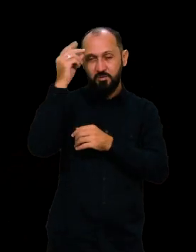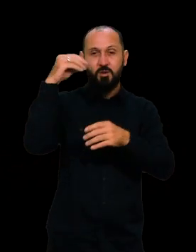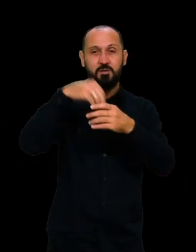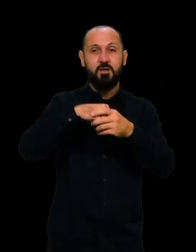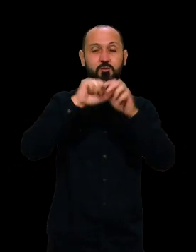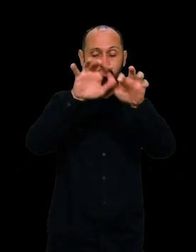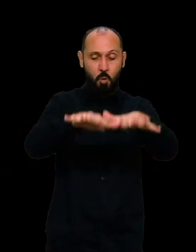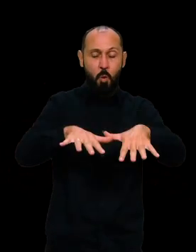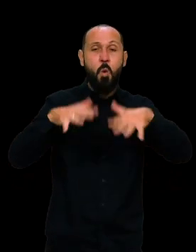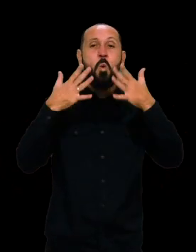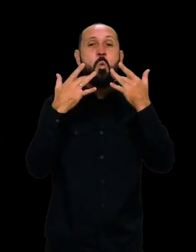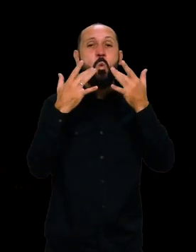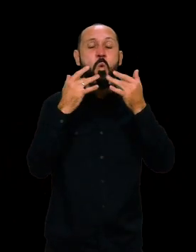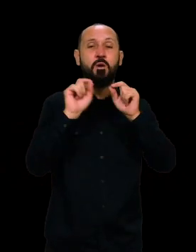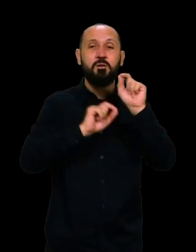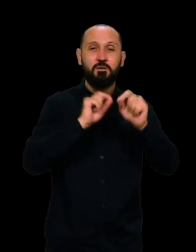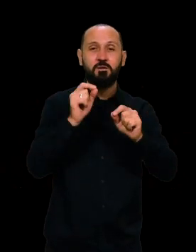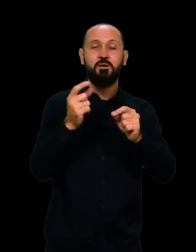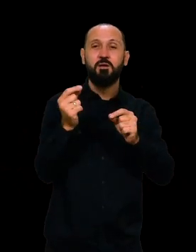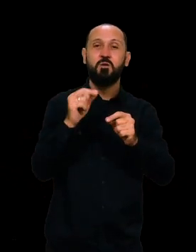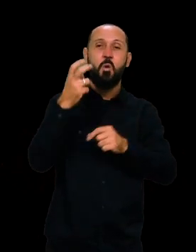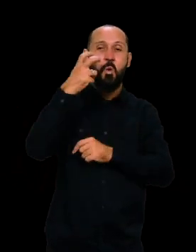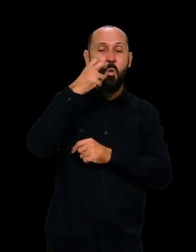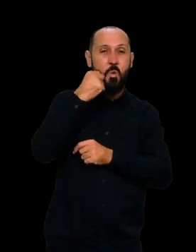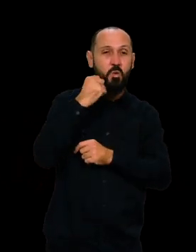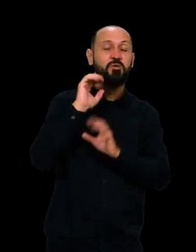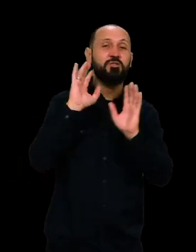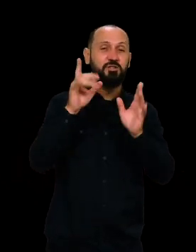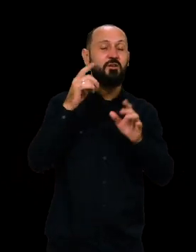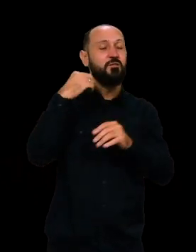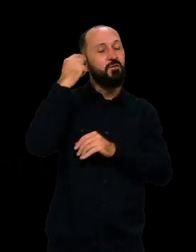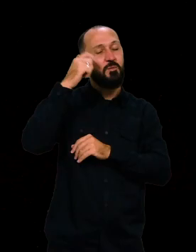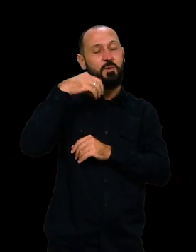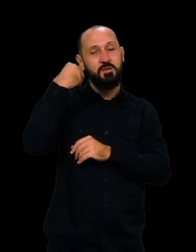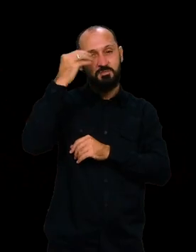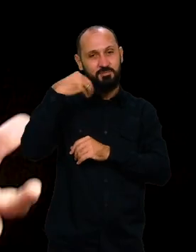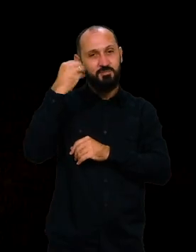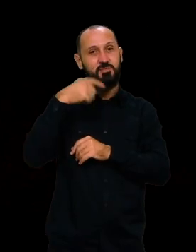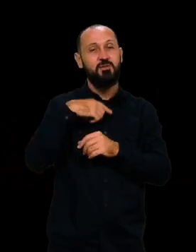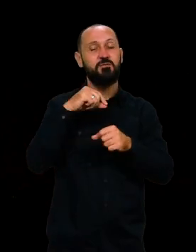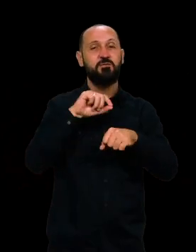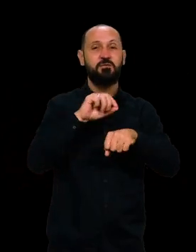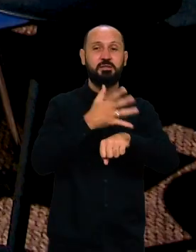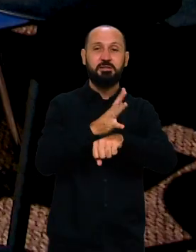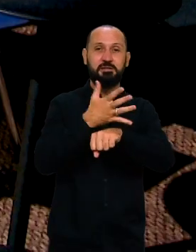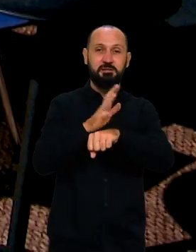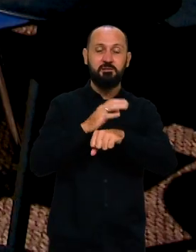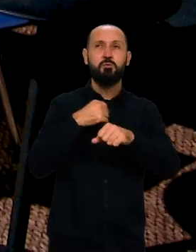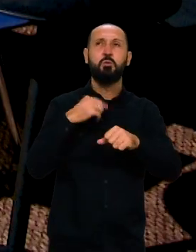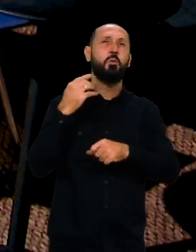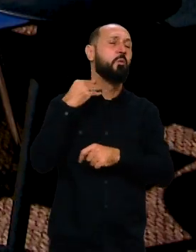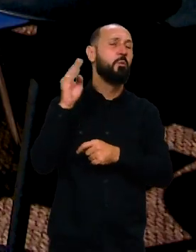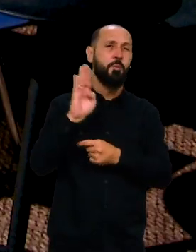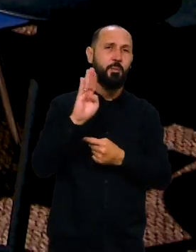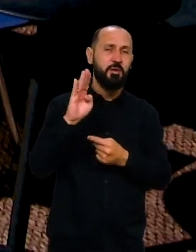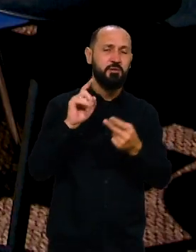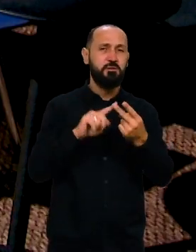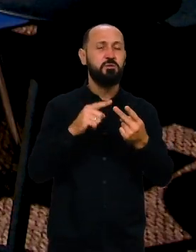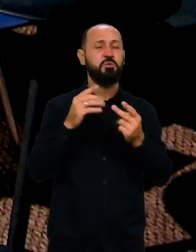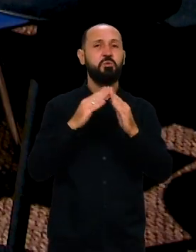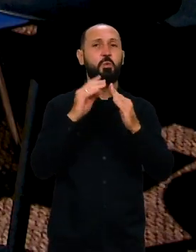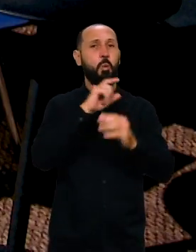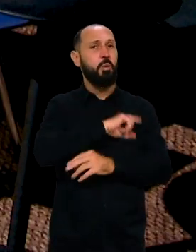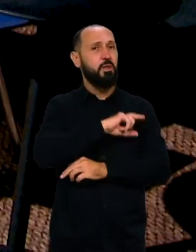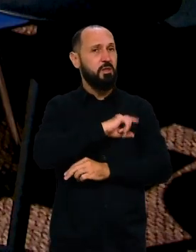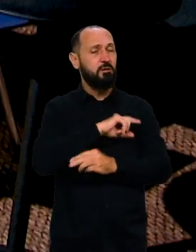Colocar 800 pessoas no Glaucio Rocha e ainda monetizar aquilo e já o lucro também foi uma experiência de administração. E isso tudo fazendo estágio. Fiz estágio no Banco